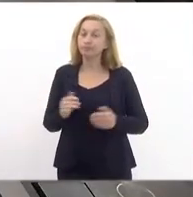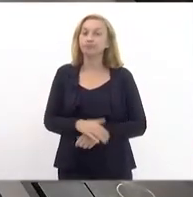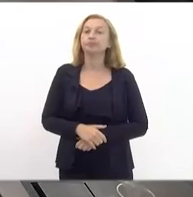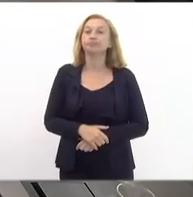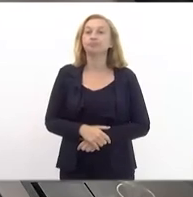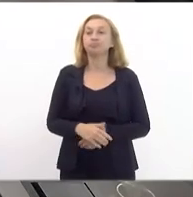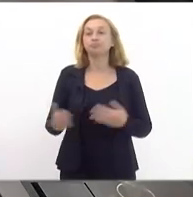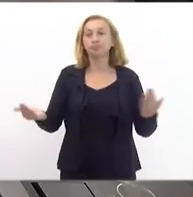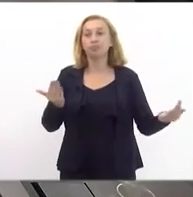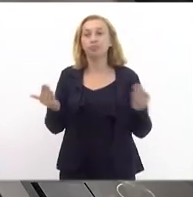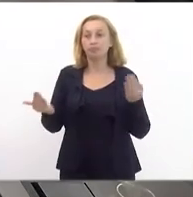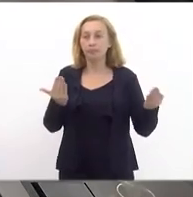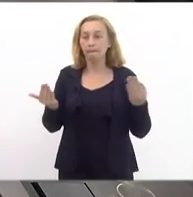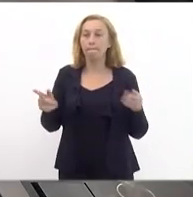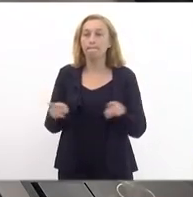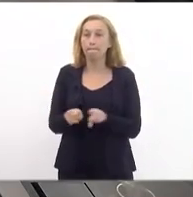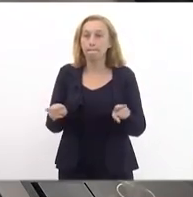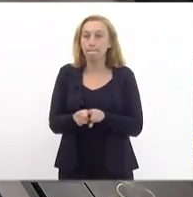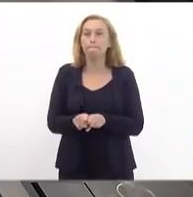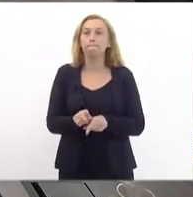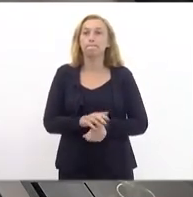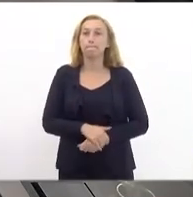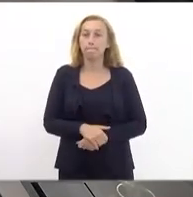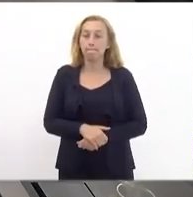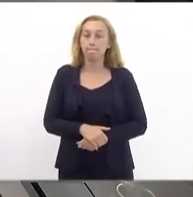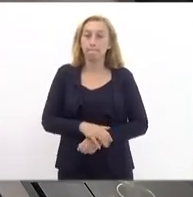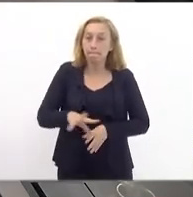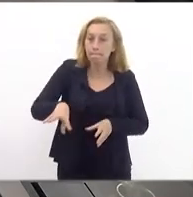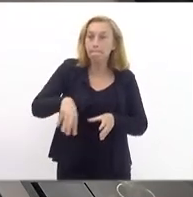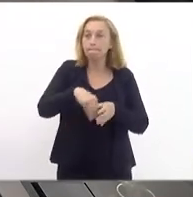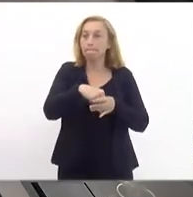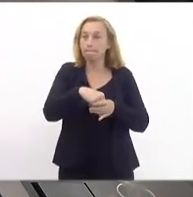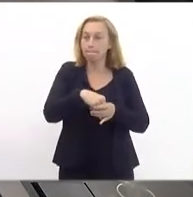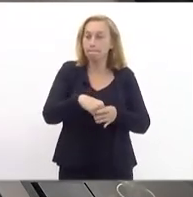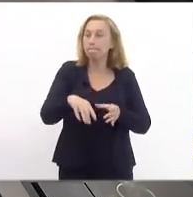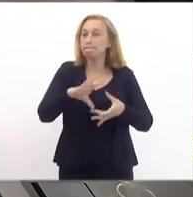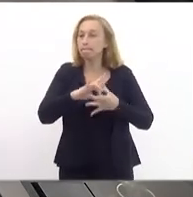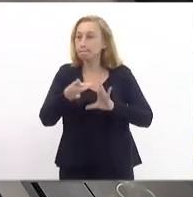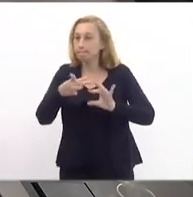essas comparações também têm que estar dentro do contexto